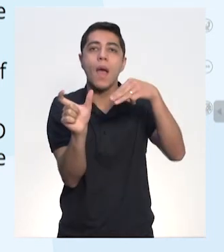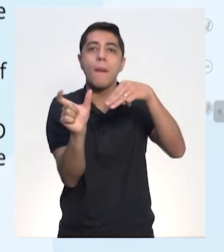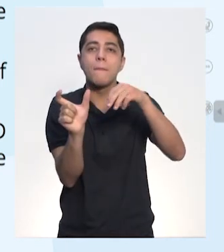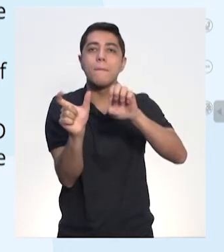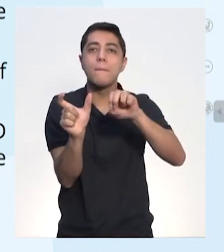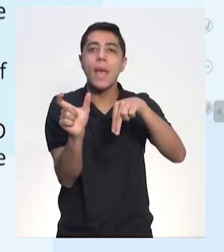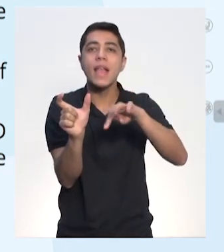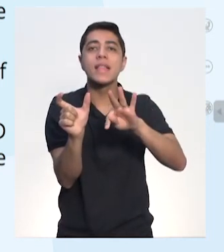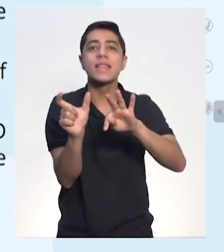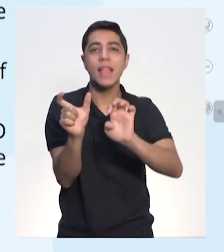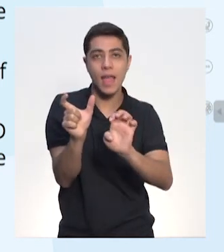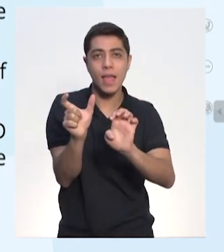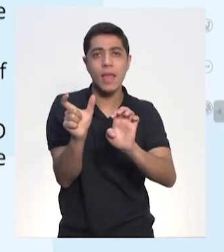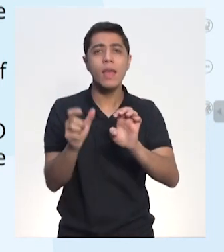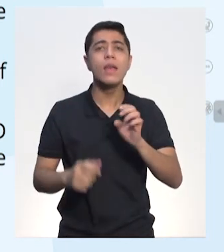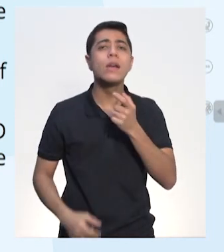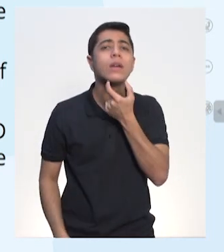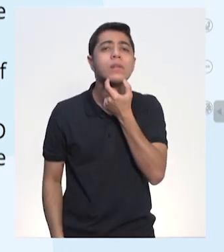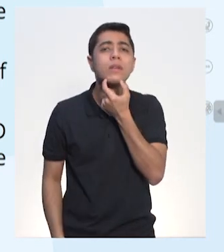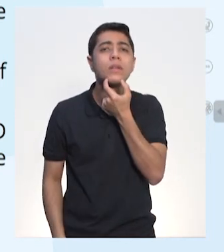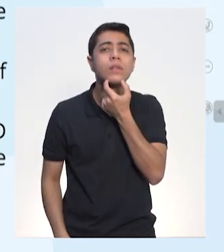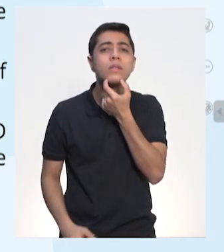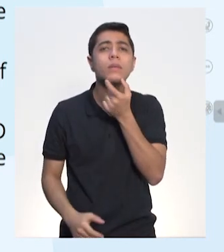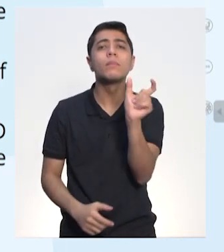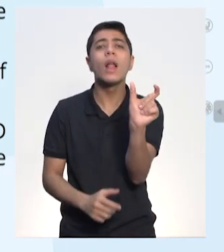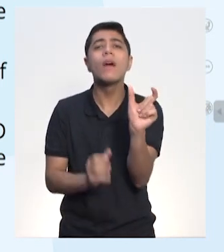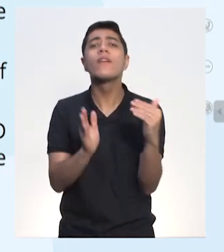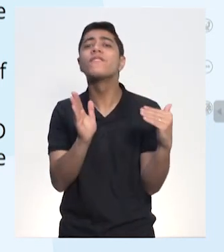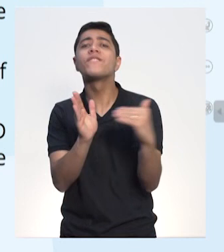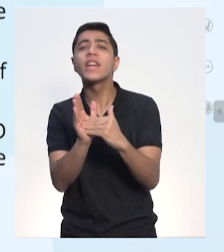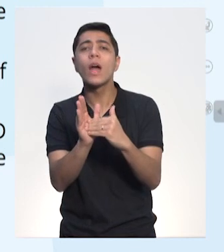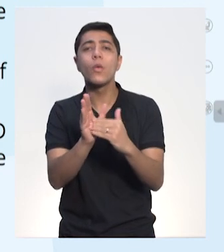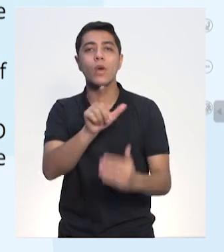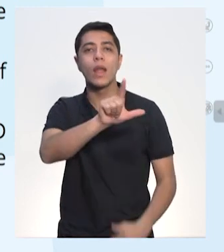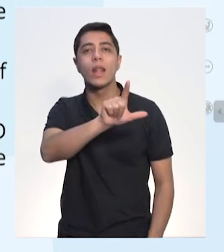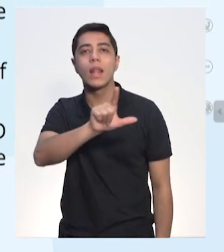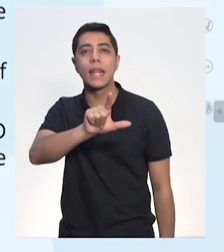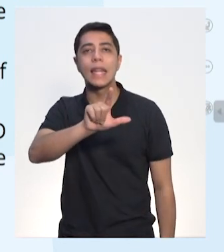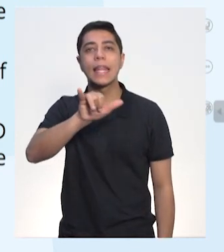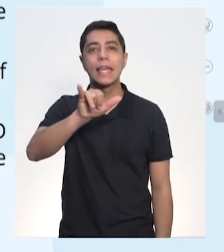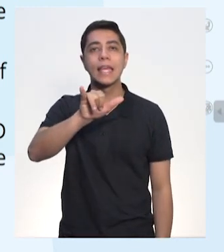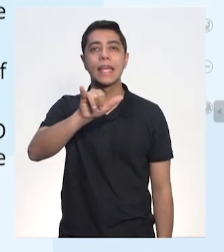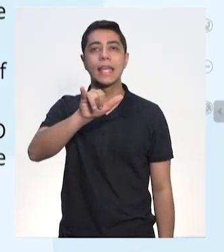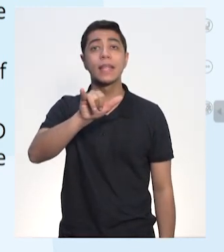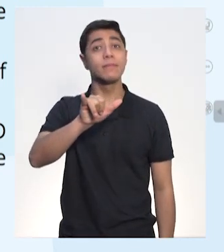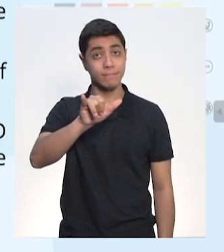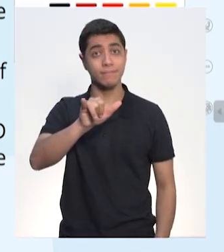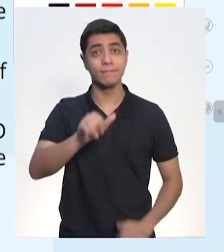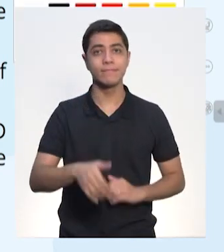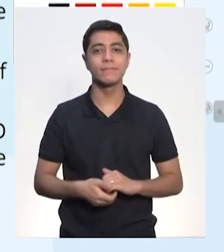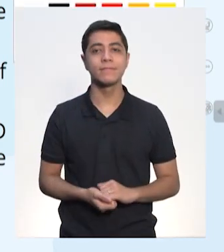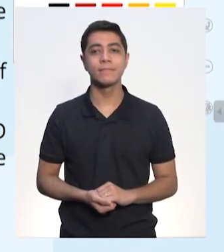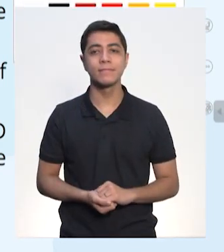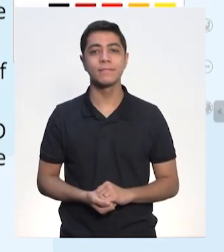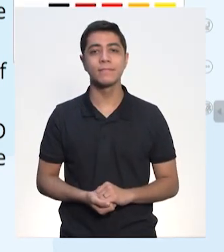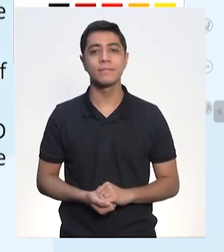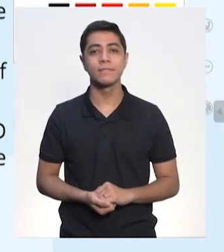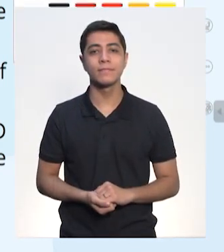Unfortunately. Então, ó, completo é complete. Será que vai dar para enxergar aqui? Deixa eu limpar aqui a tela.